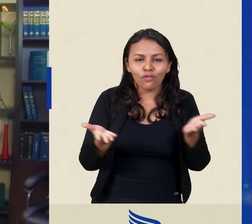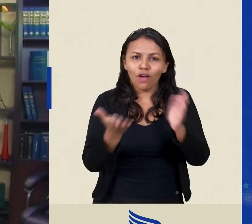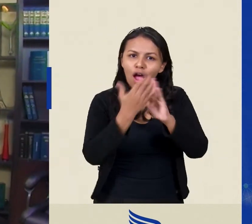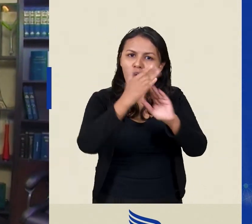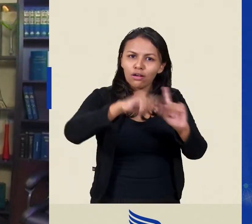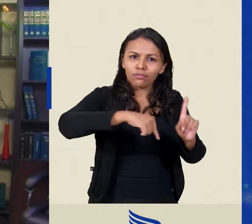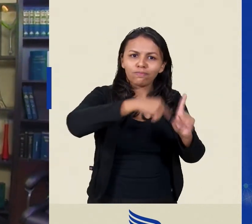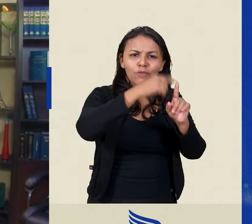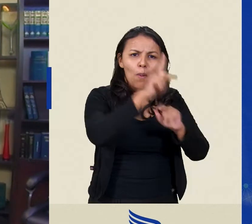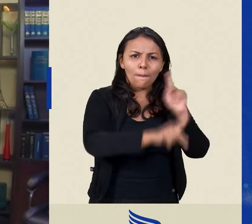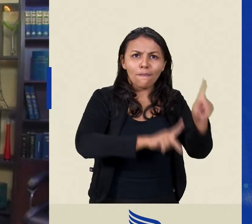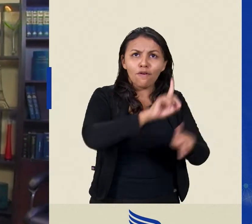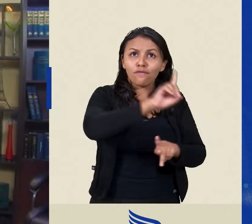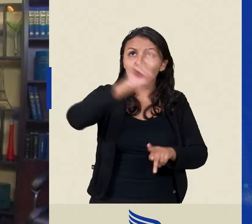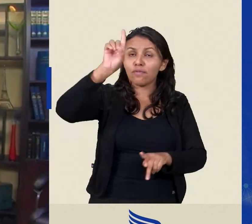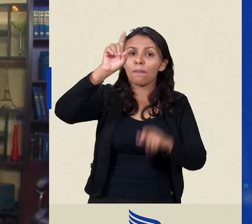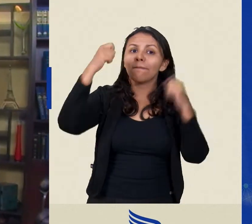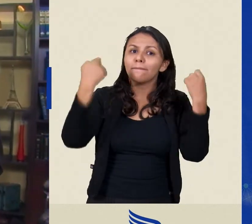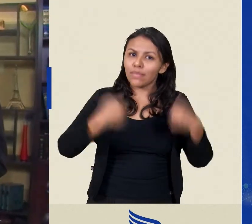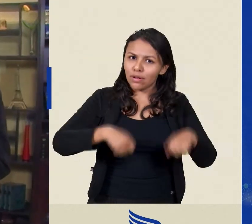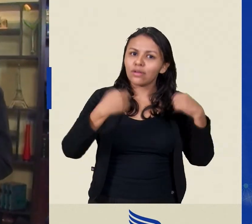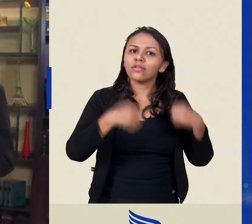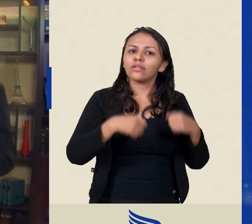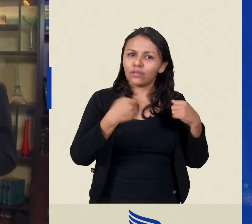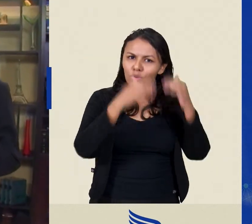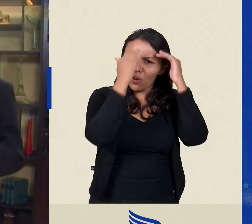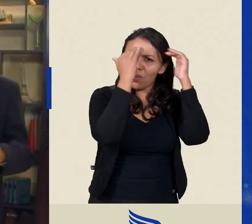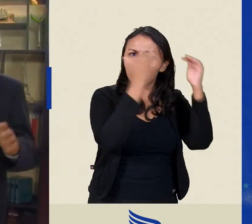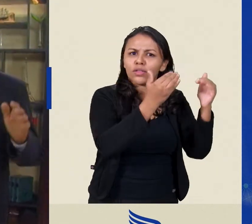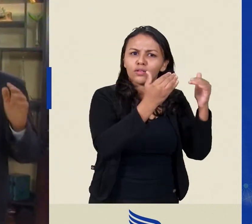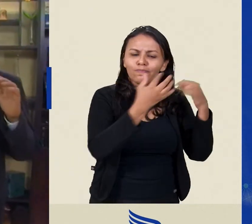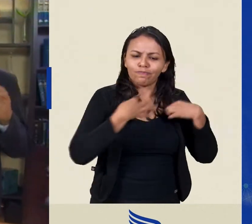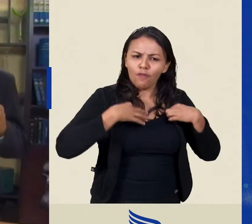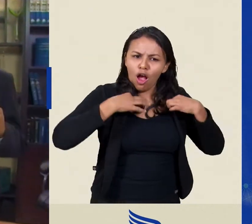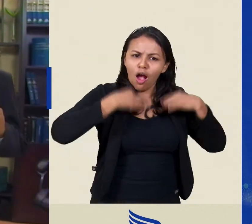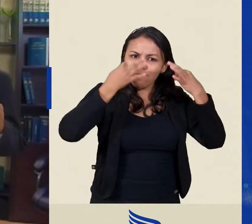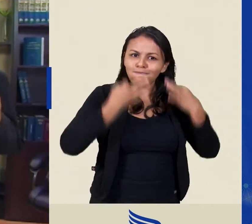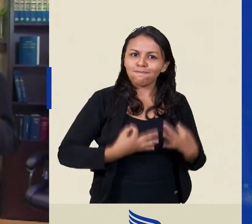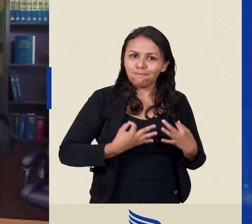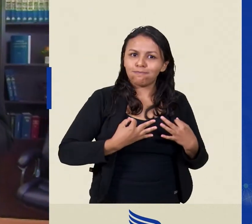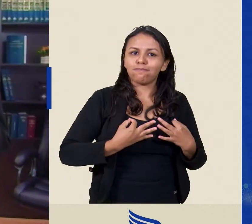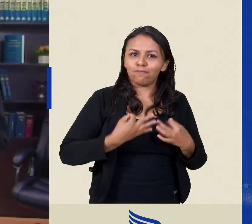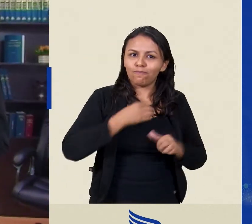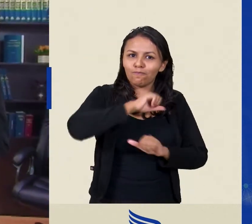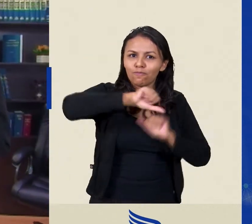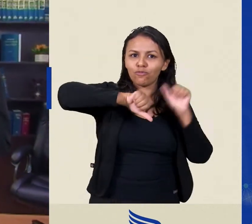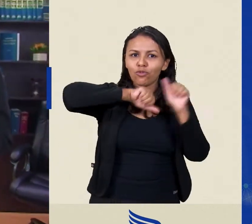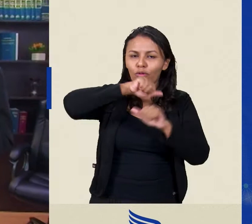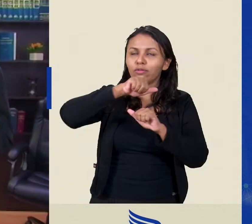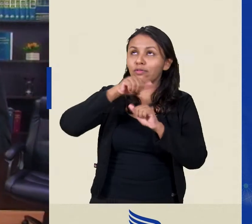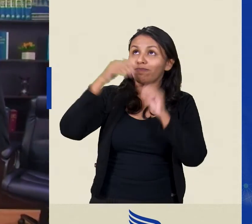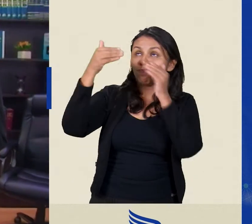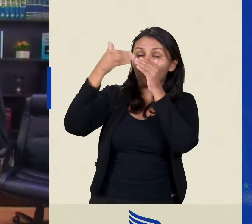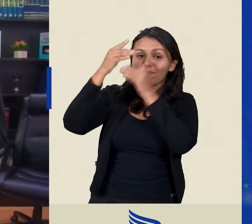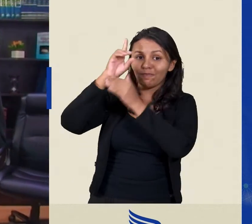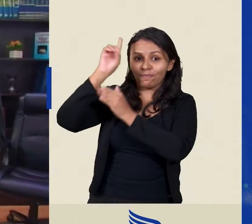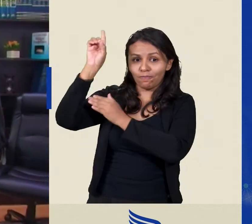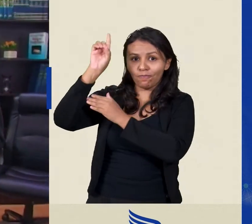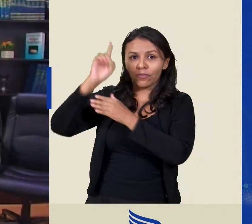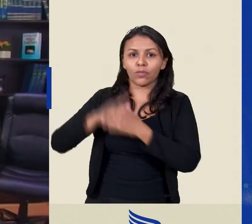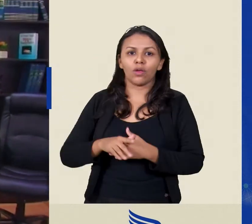deve observar os princípios da reforma do vestuário. Os cristãos devem se vestir